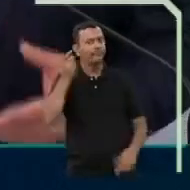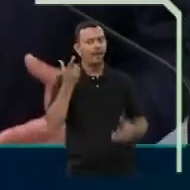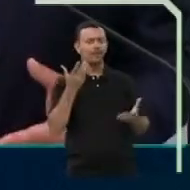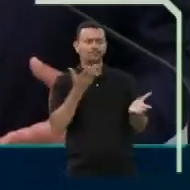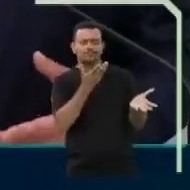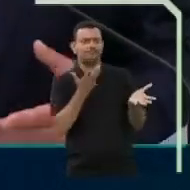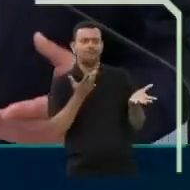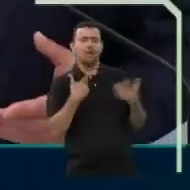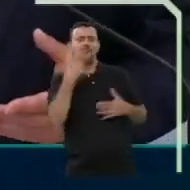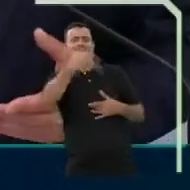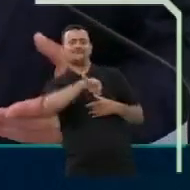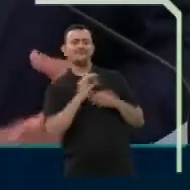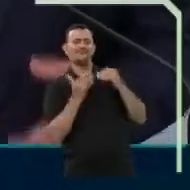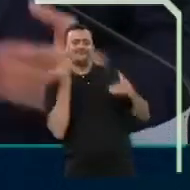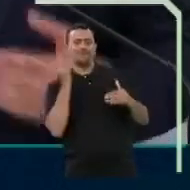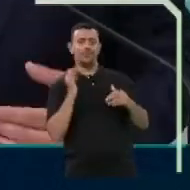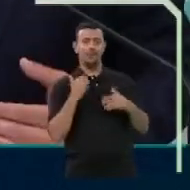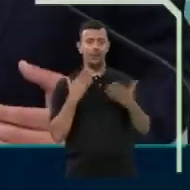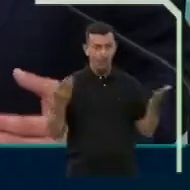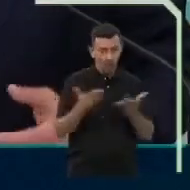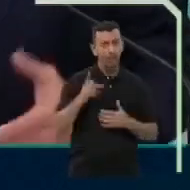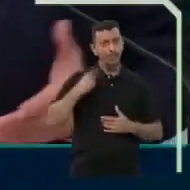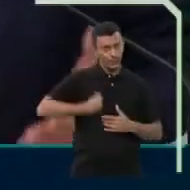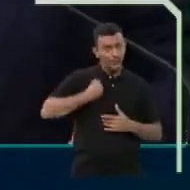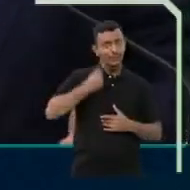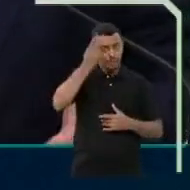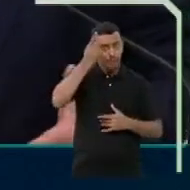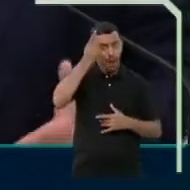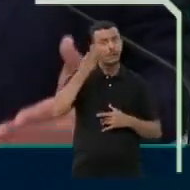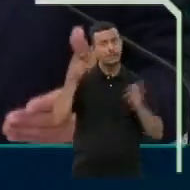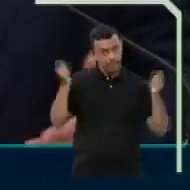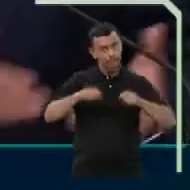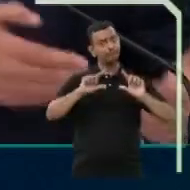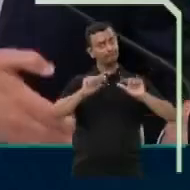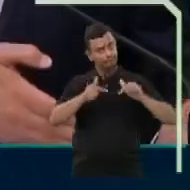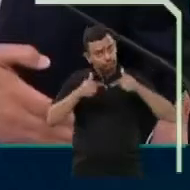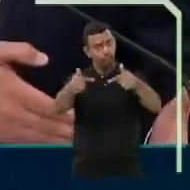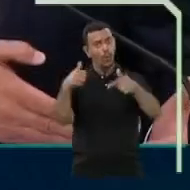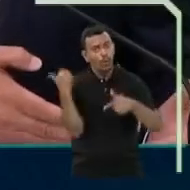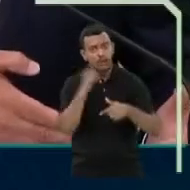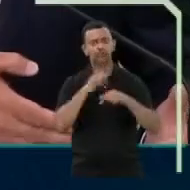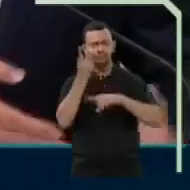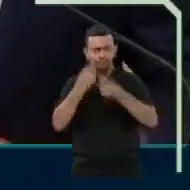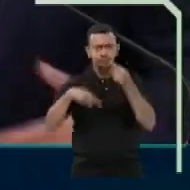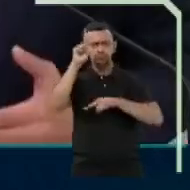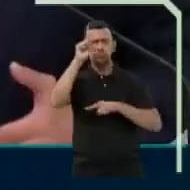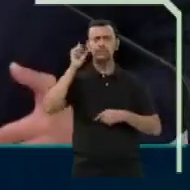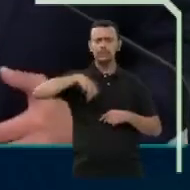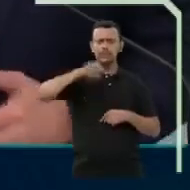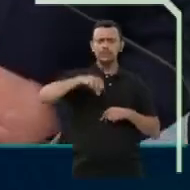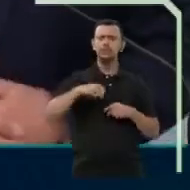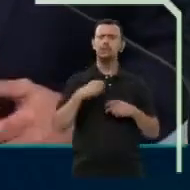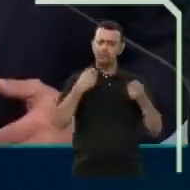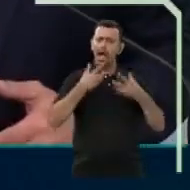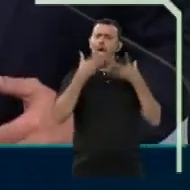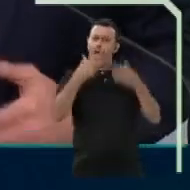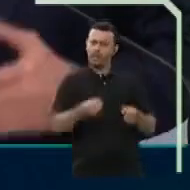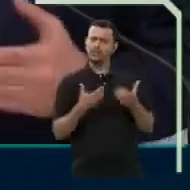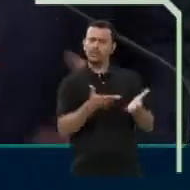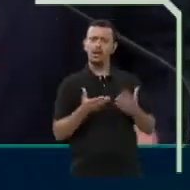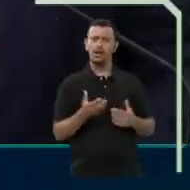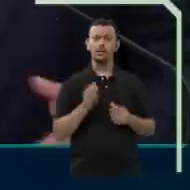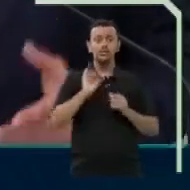precisamos reconhecer os avanços. Eu reconheço, fico feliz quando um estado irmão consegue um avanço